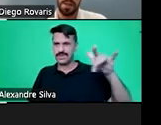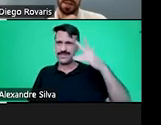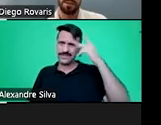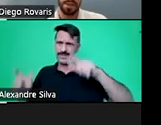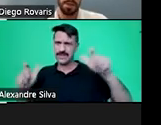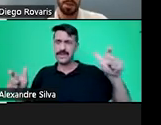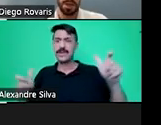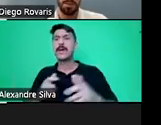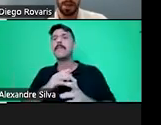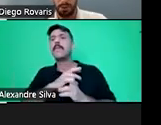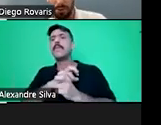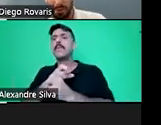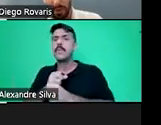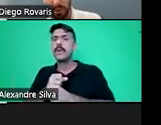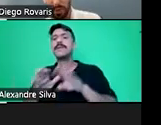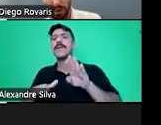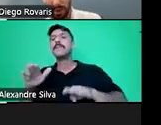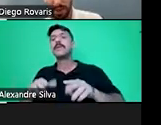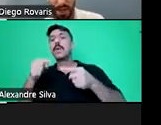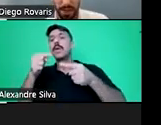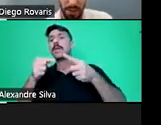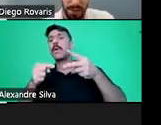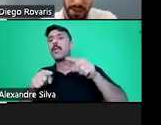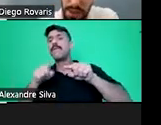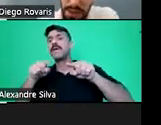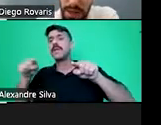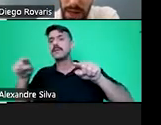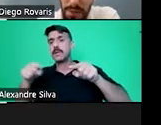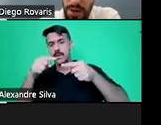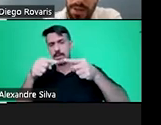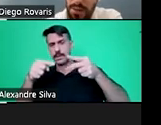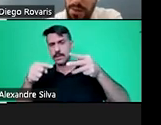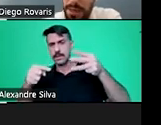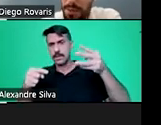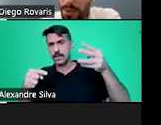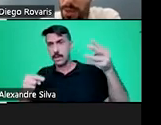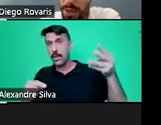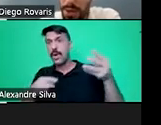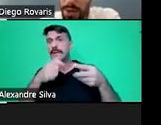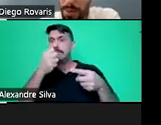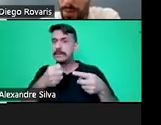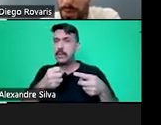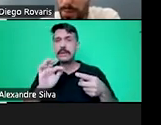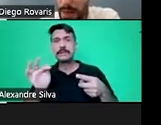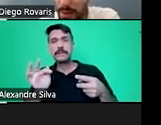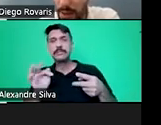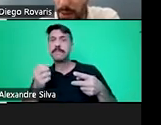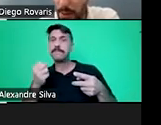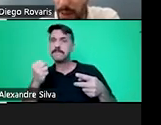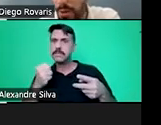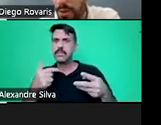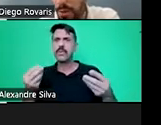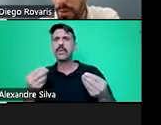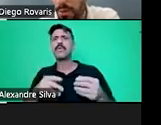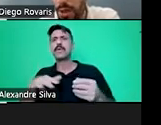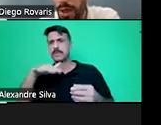é o peso que cada variante tem para construir o score na nossa amostra. Então, é basicamente isso aqui. A gente olha para a amostra base,